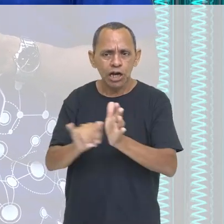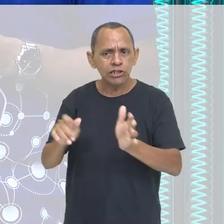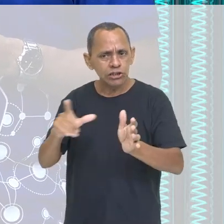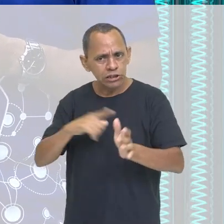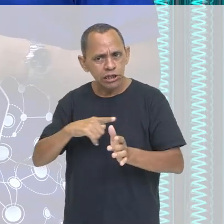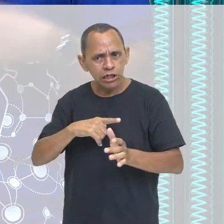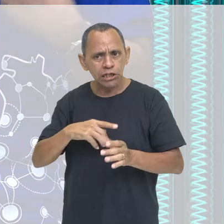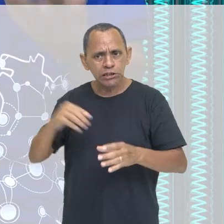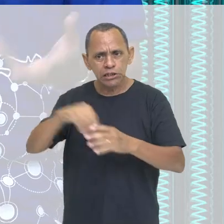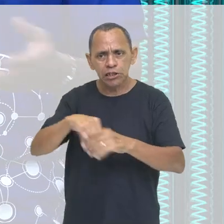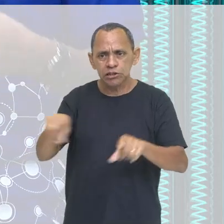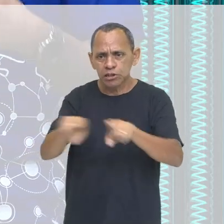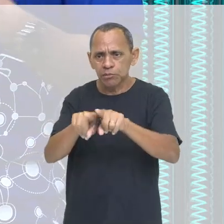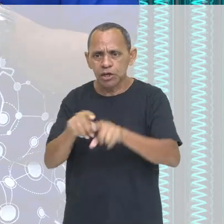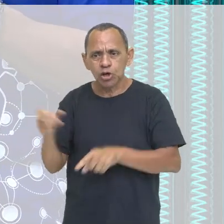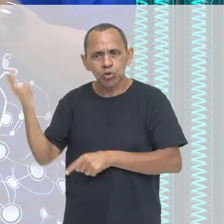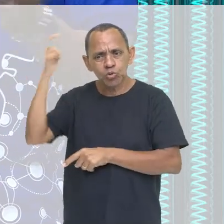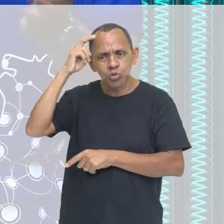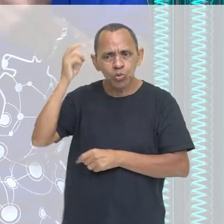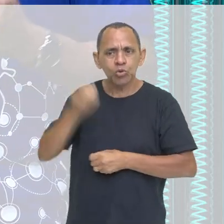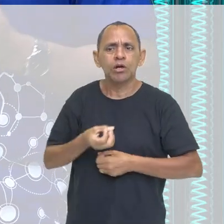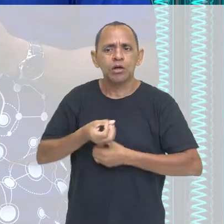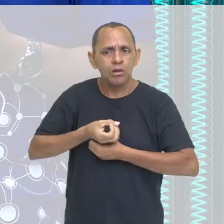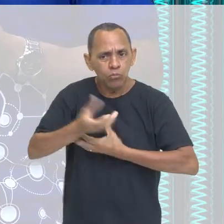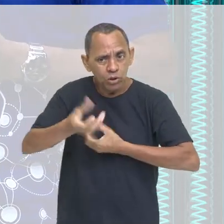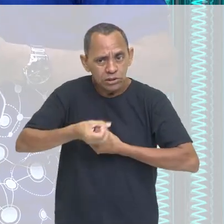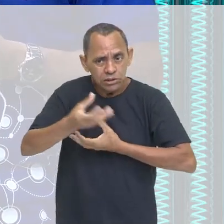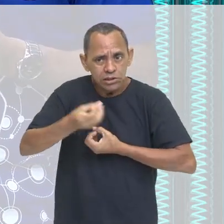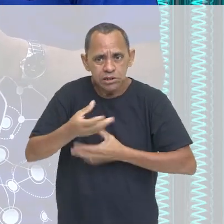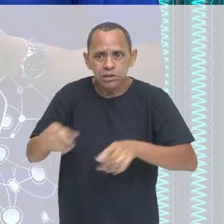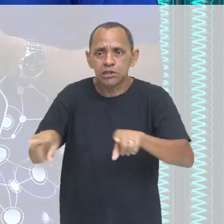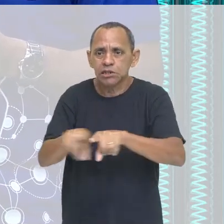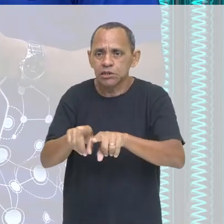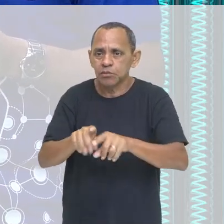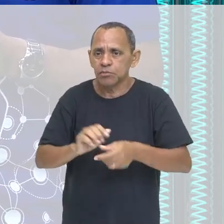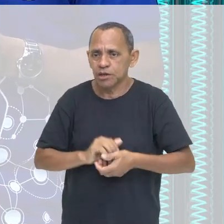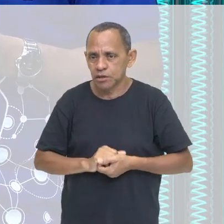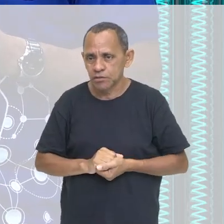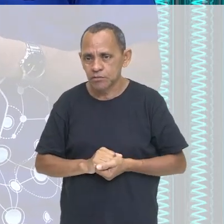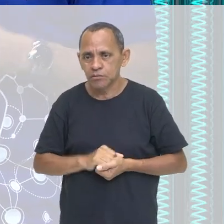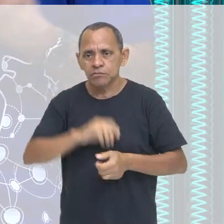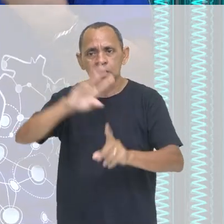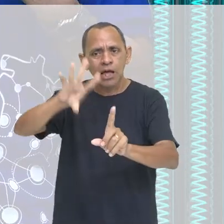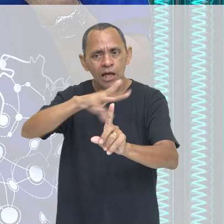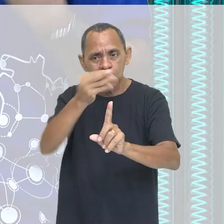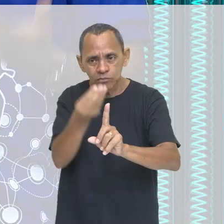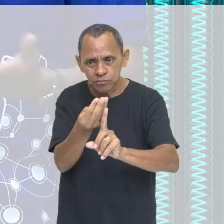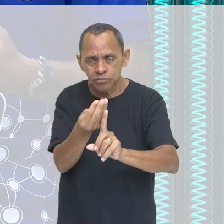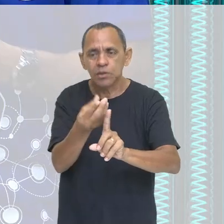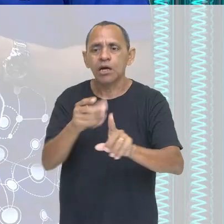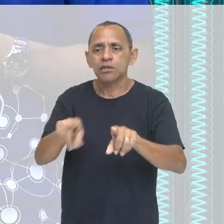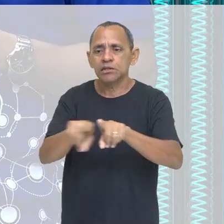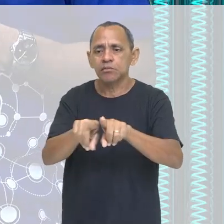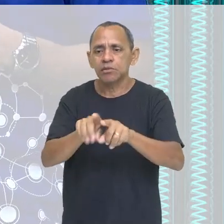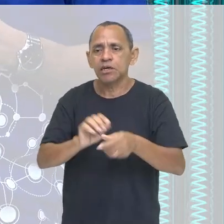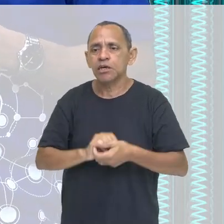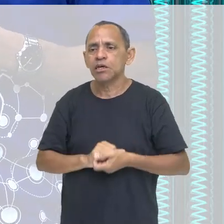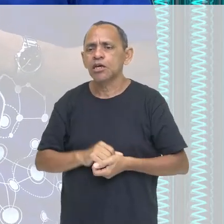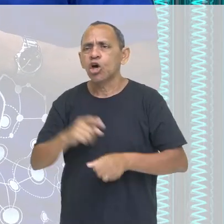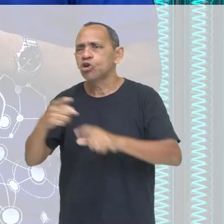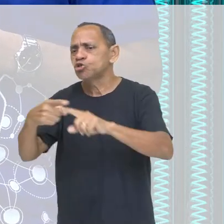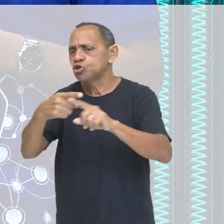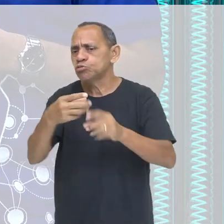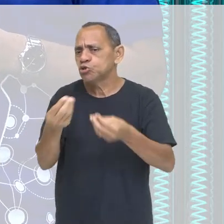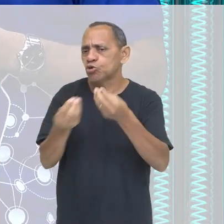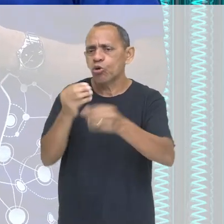cultura. Poetry, poesia, né? Poema, essa parte poética. Art, também é uma forma de passar a